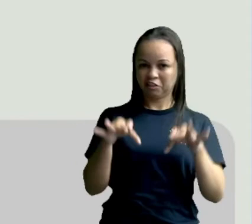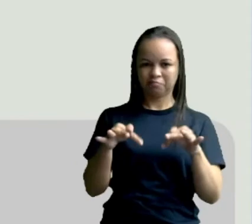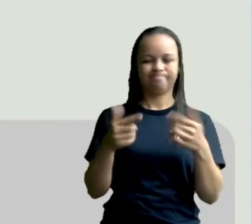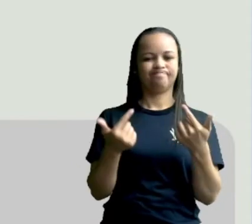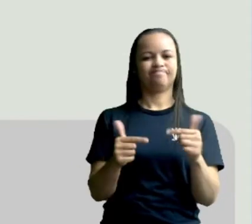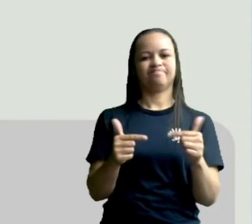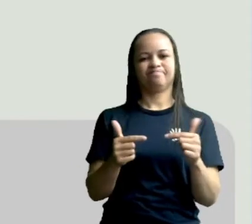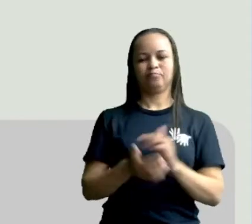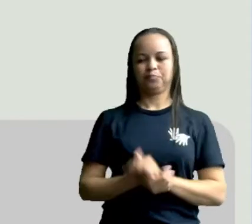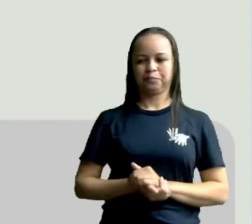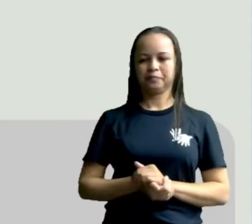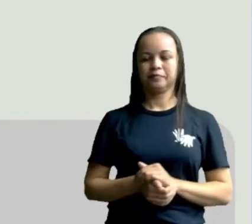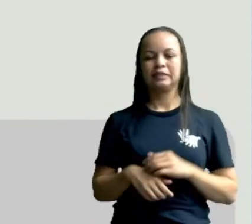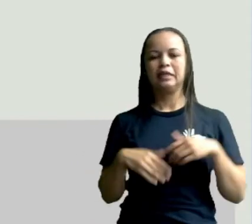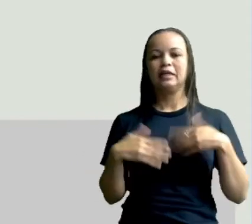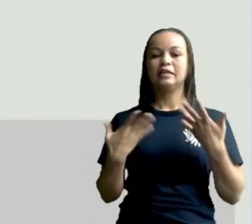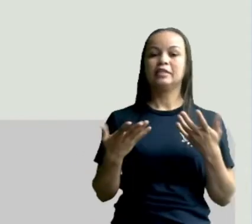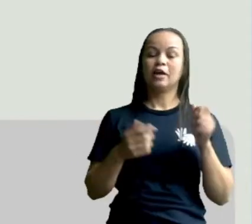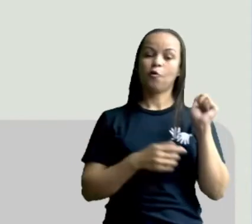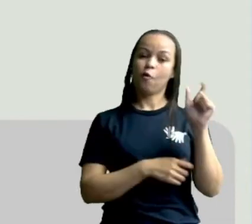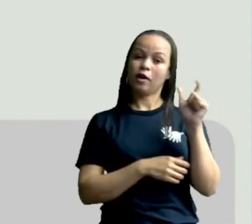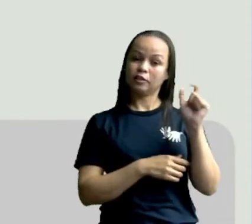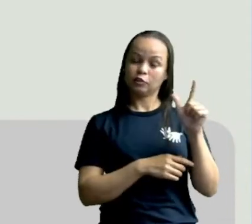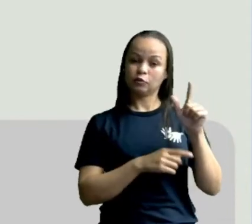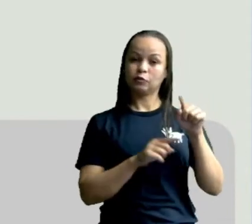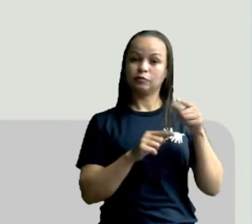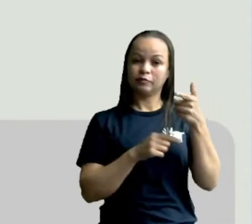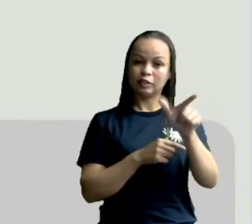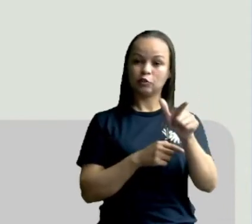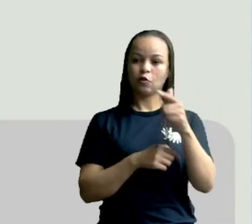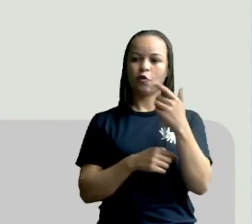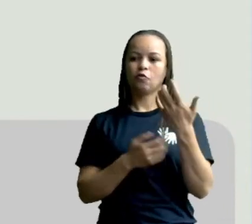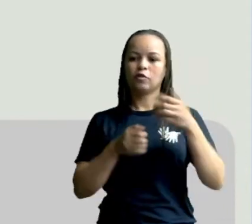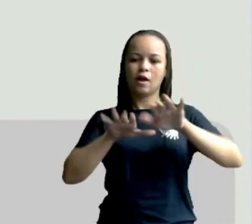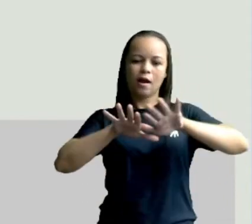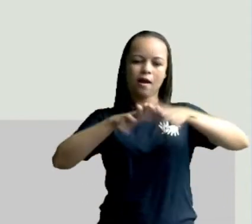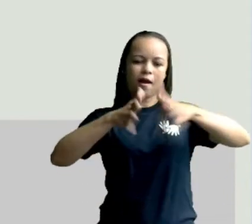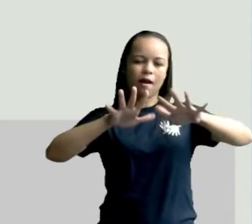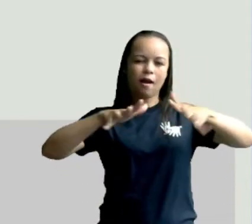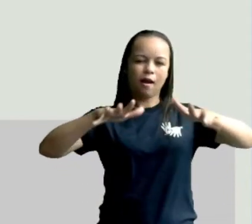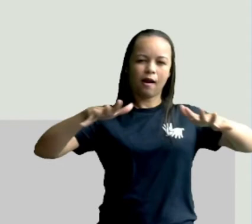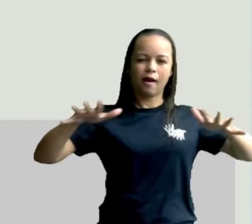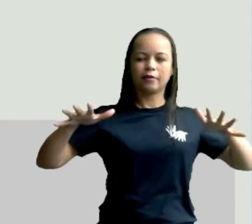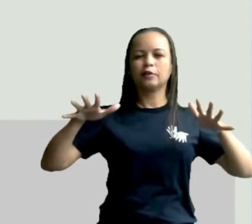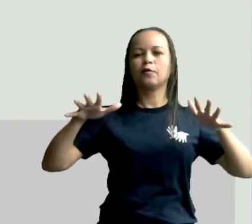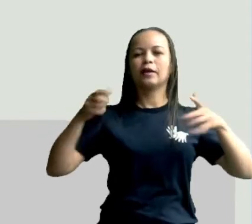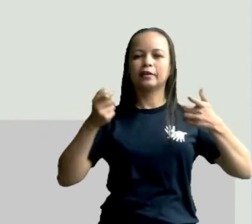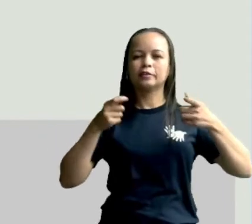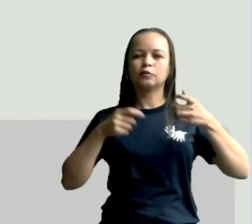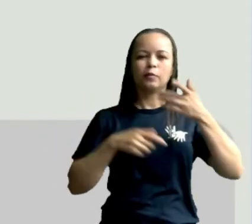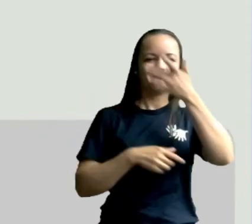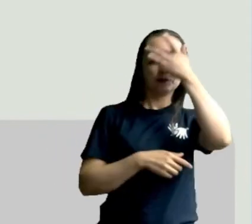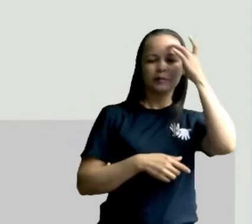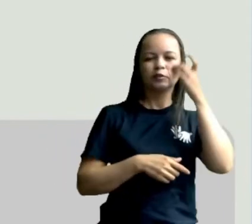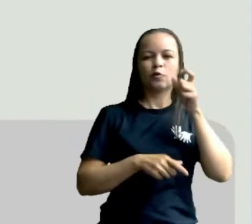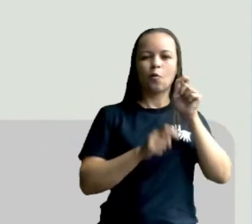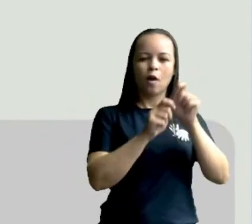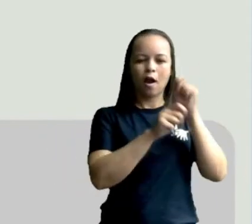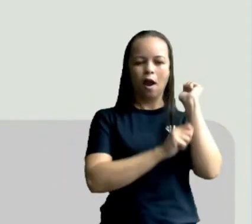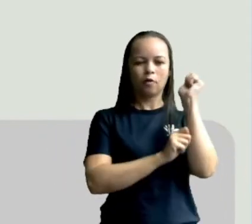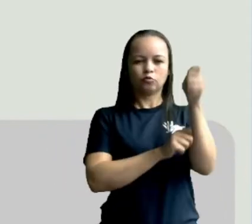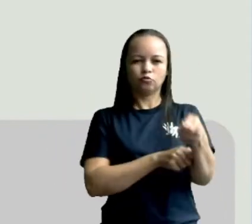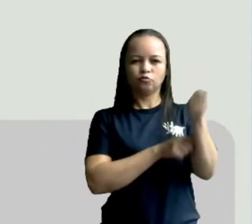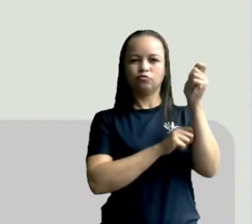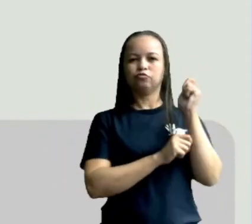E é o azul, mais uma vez, a cor desse mar tão grande, singrado por pescadores em barcos de